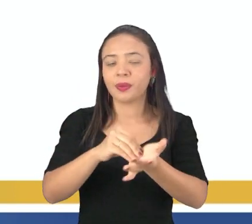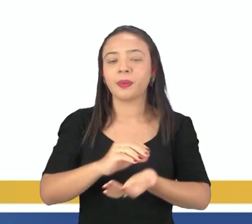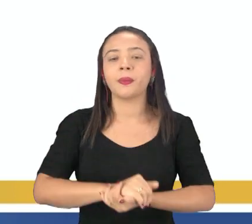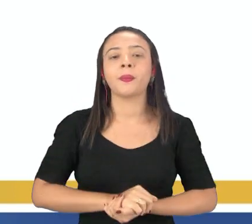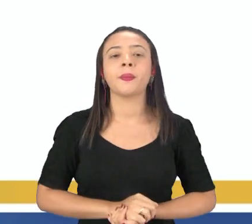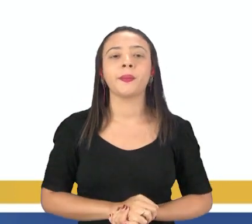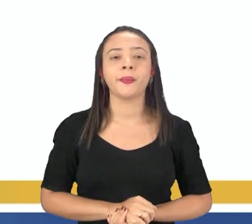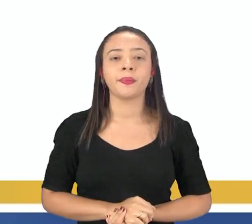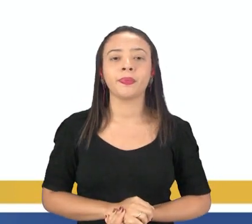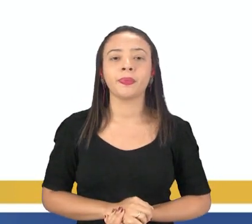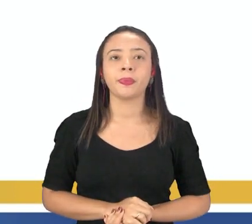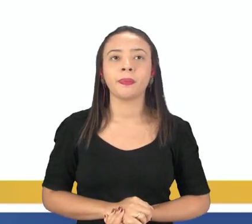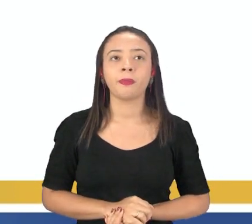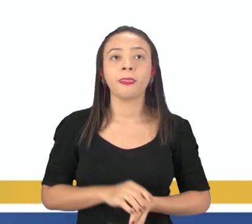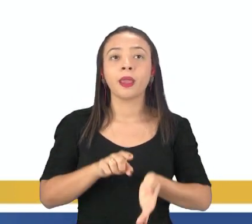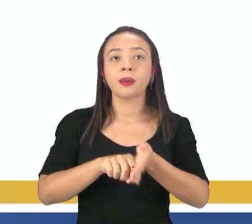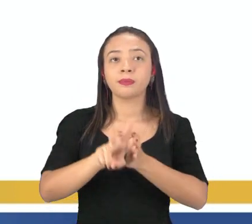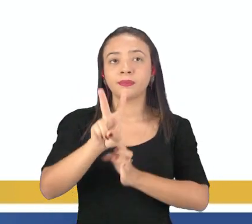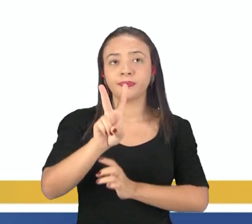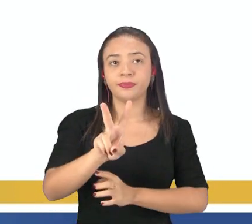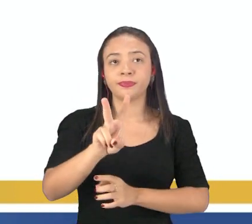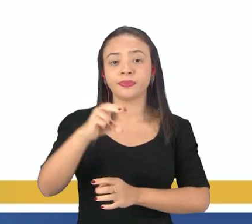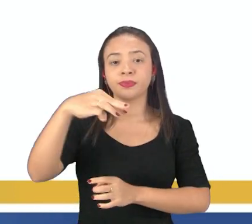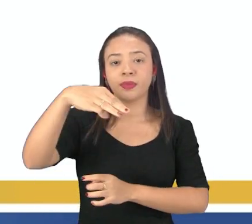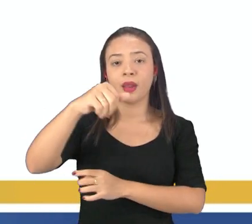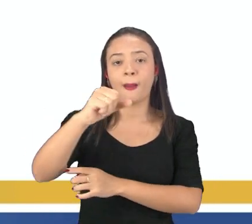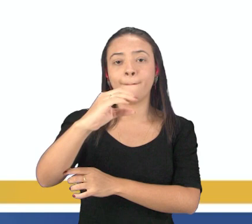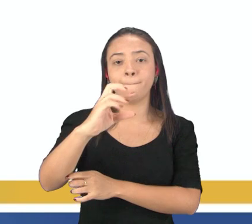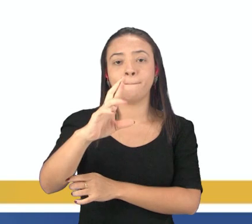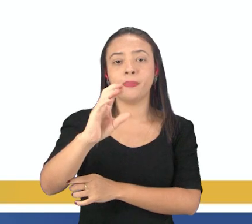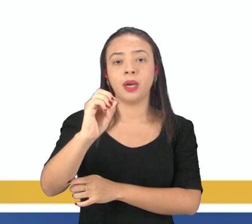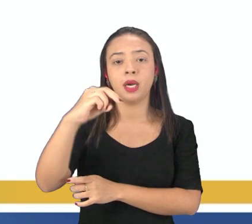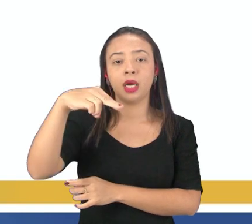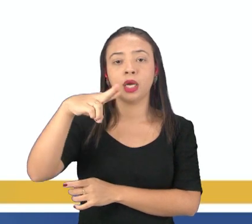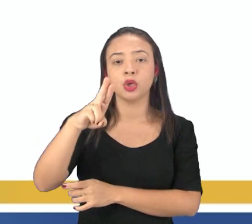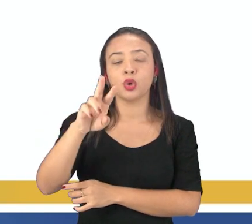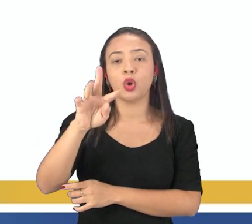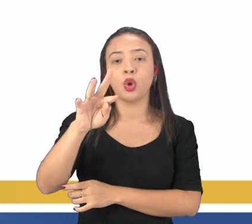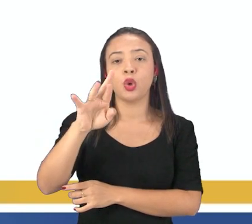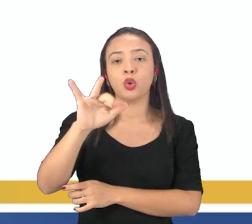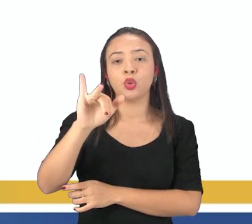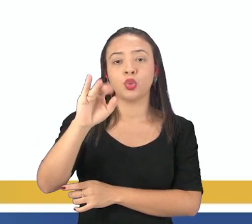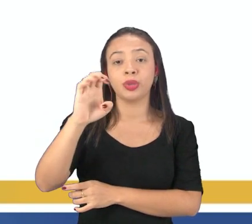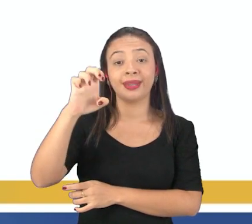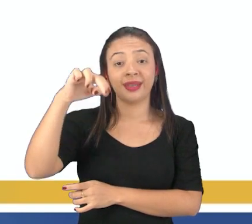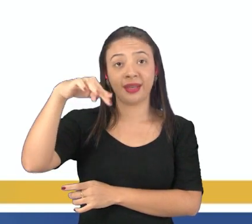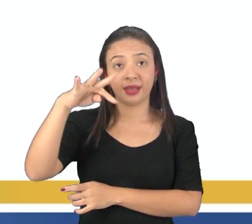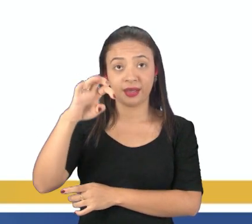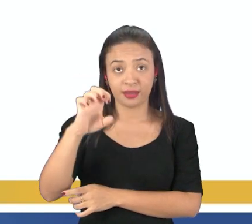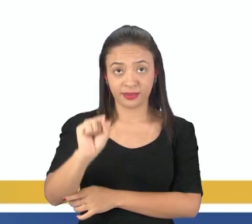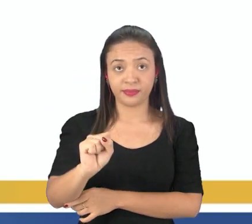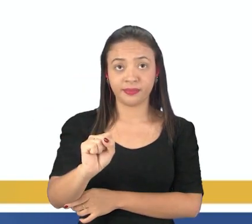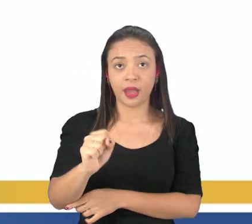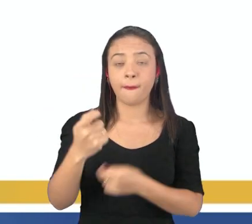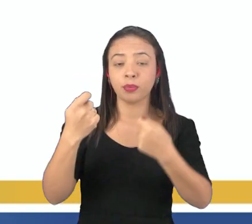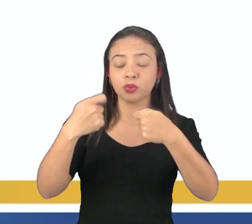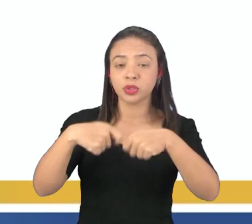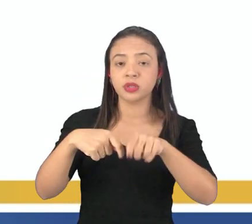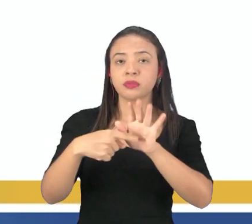energia quando os carboidratos não forem suficientes. E aí na nossa segunda questão a gente tem assim,